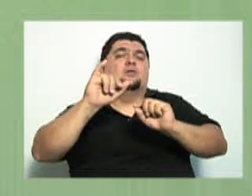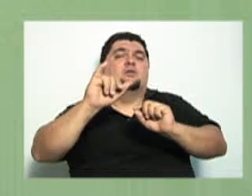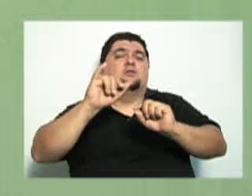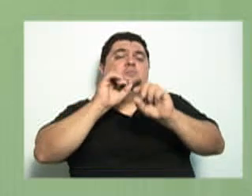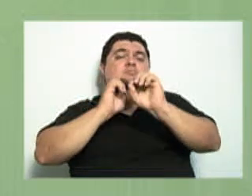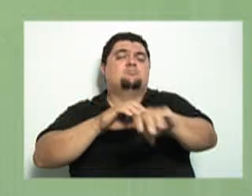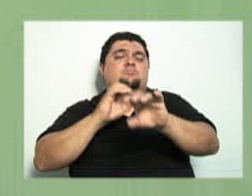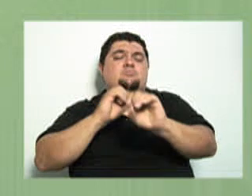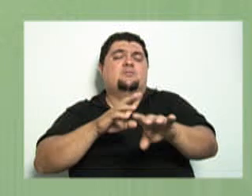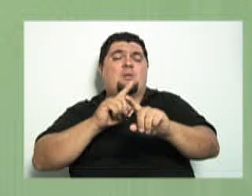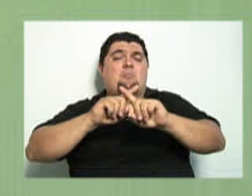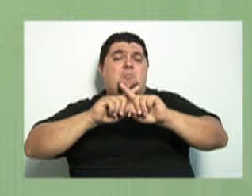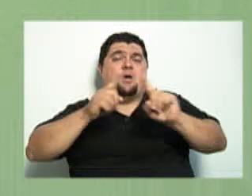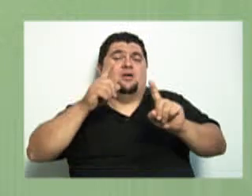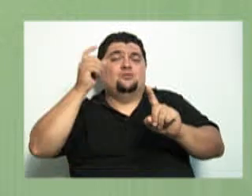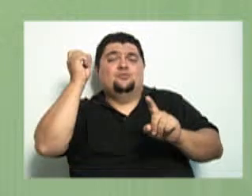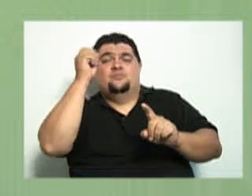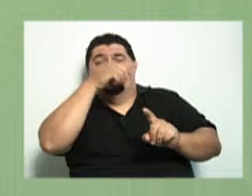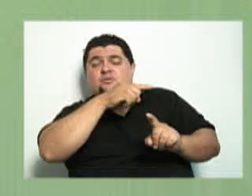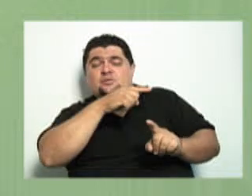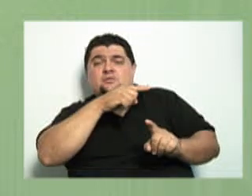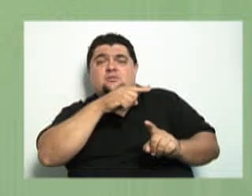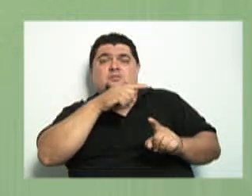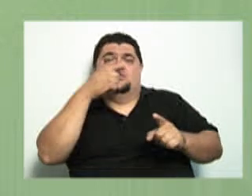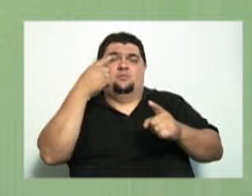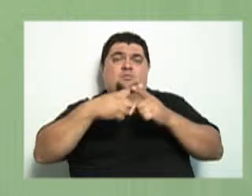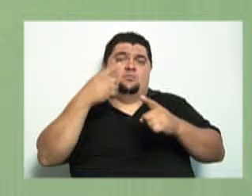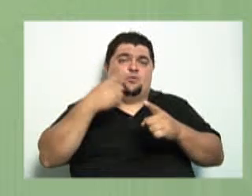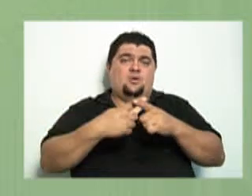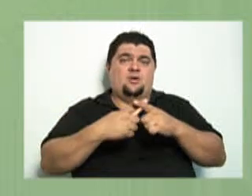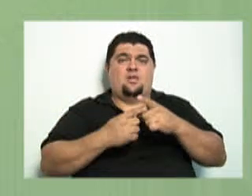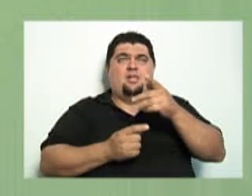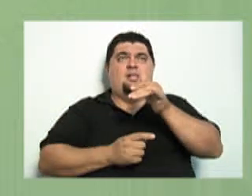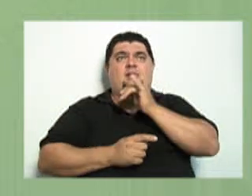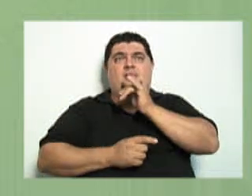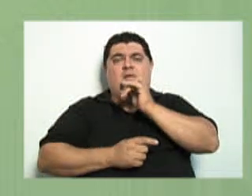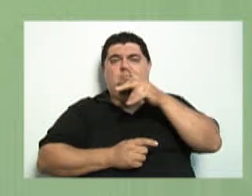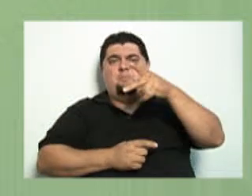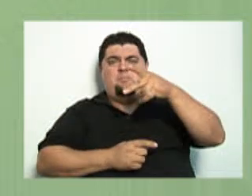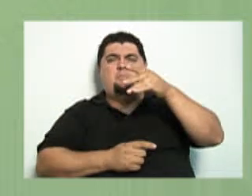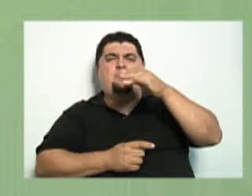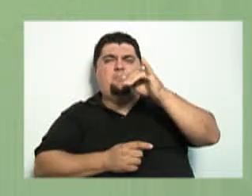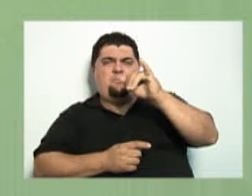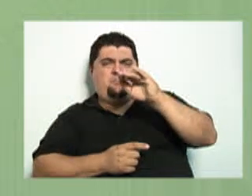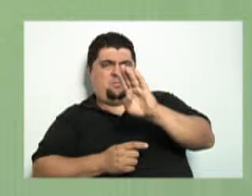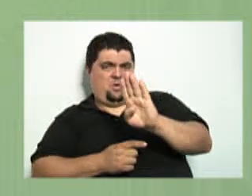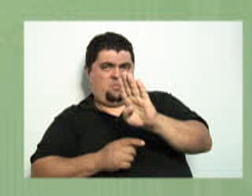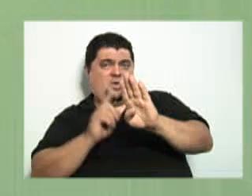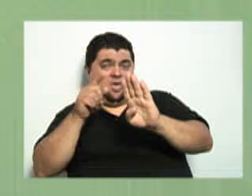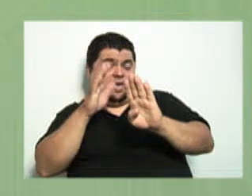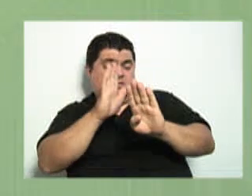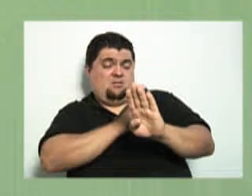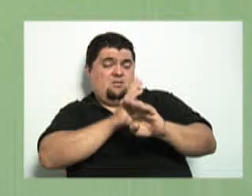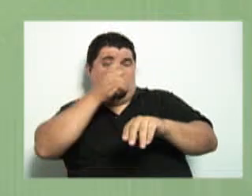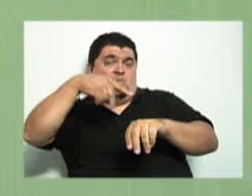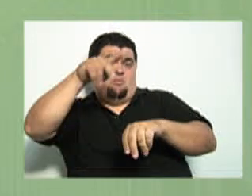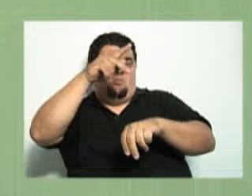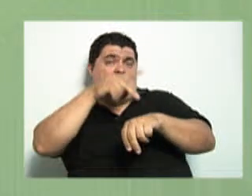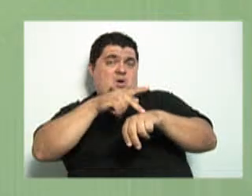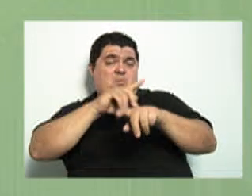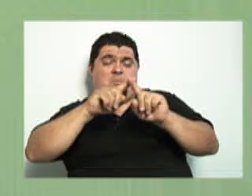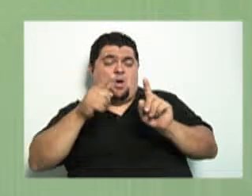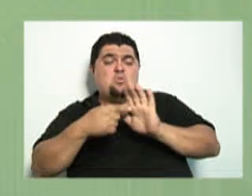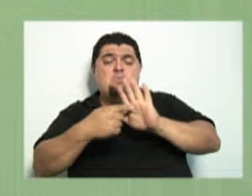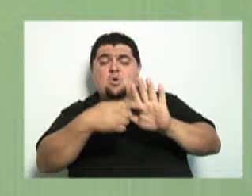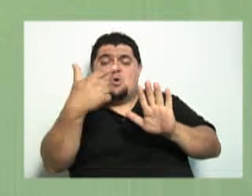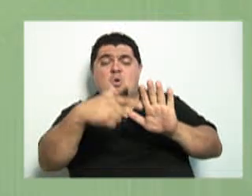muito mais complexa, já que o problema do que o PIB mede a riqueza do país, mas não indica onde está